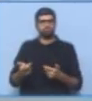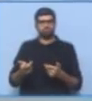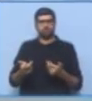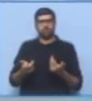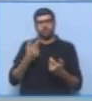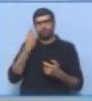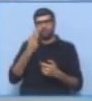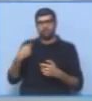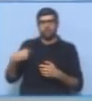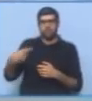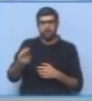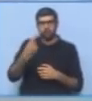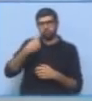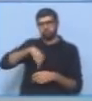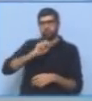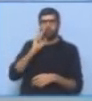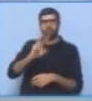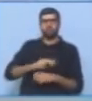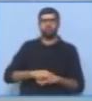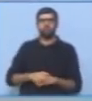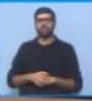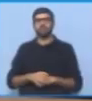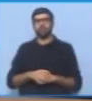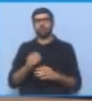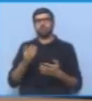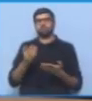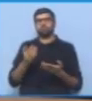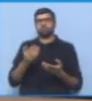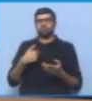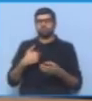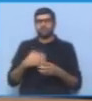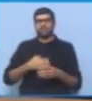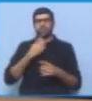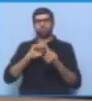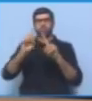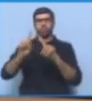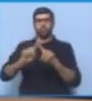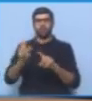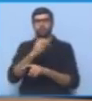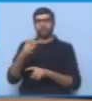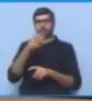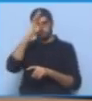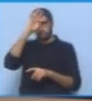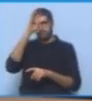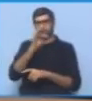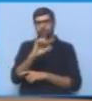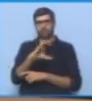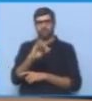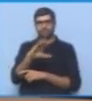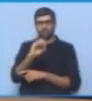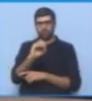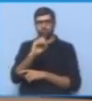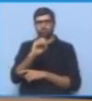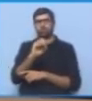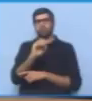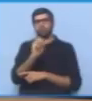enfim, no cotidiano que nós vamos observando? Partiu de várias sensações. Há uma frase do Papa Francisco que